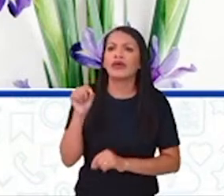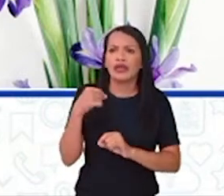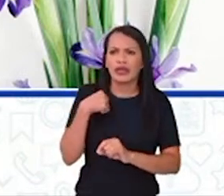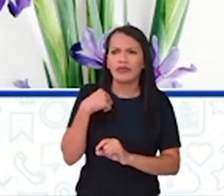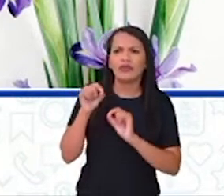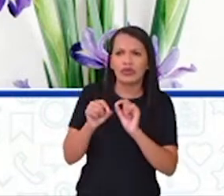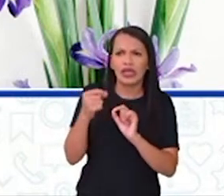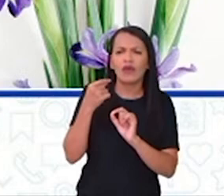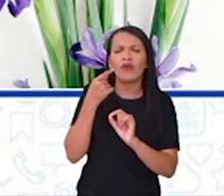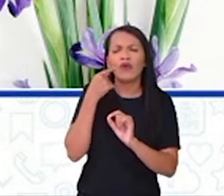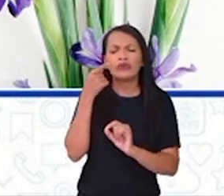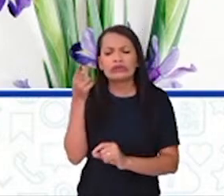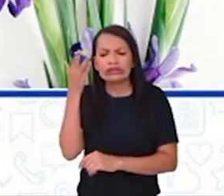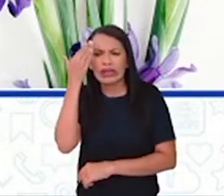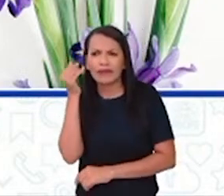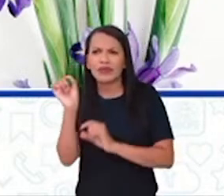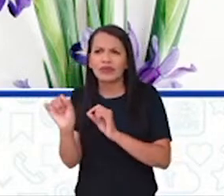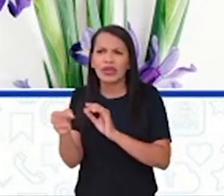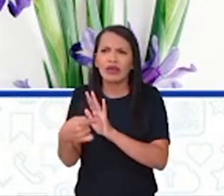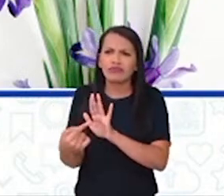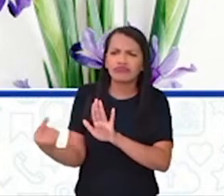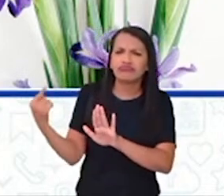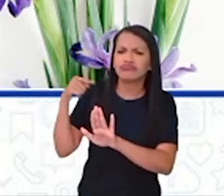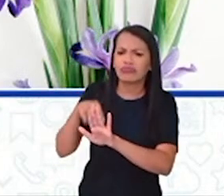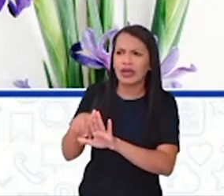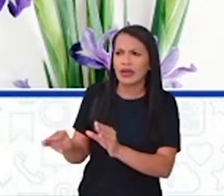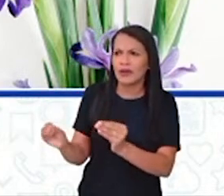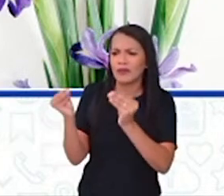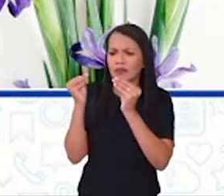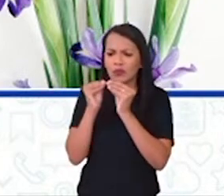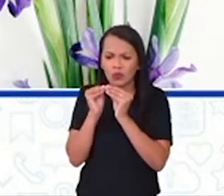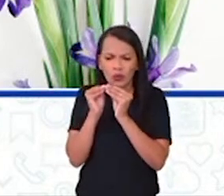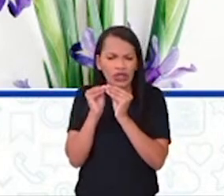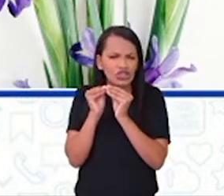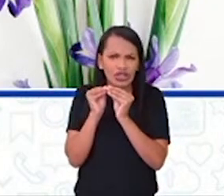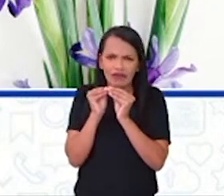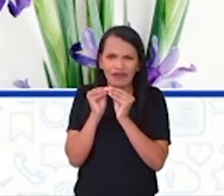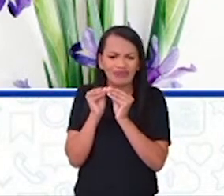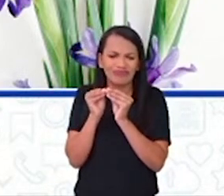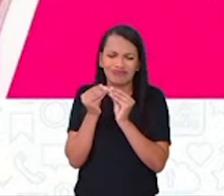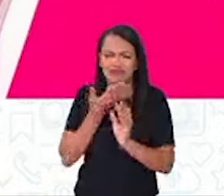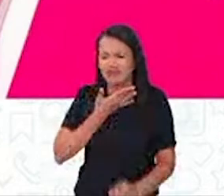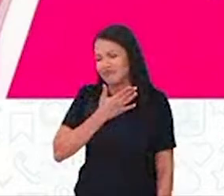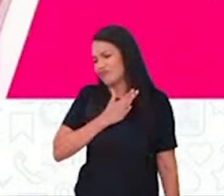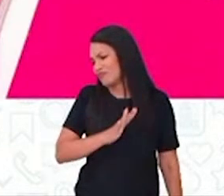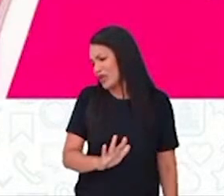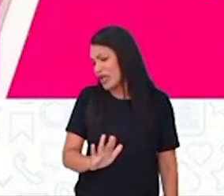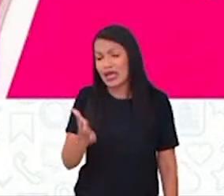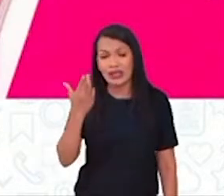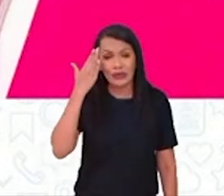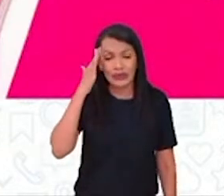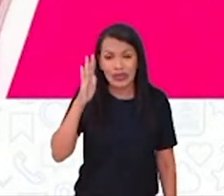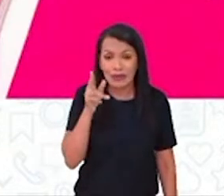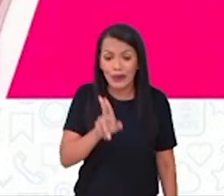uso das metáforas e do hipérbato. Beijava mal, não sabia usar a língua. Então veja, aqui eu tenho o quê? No mini